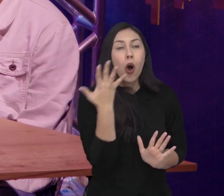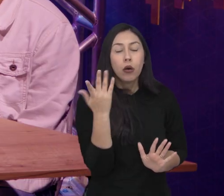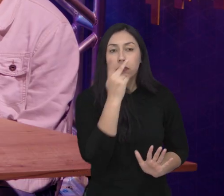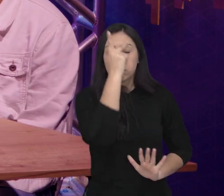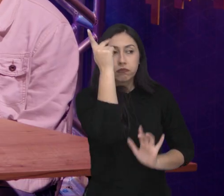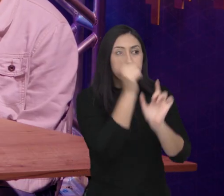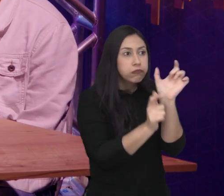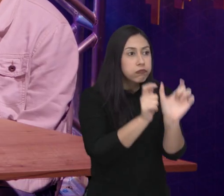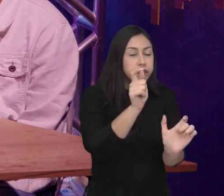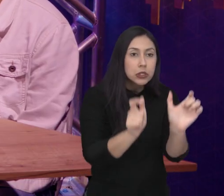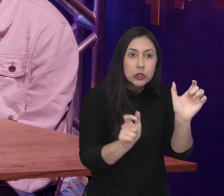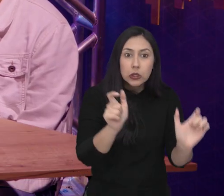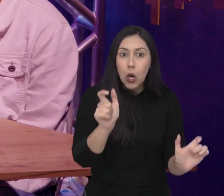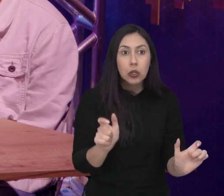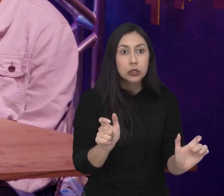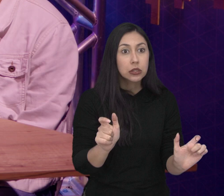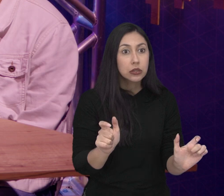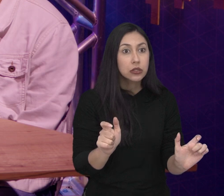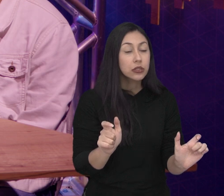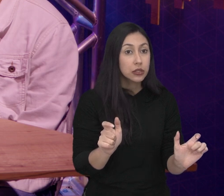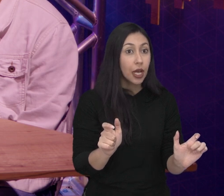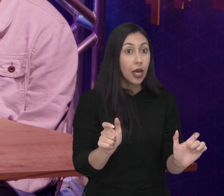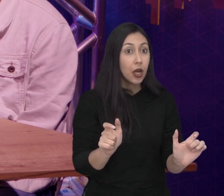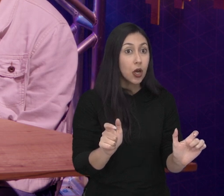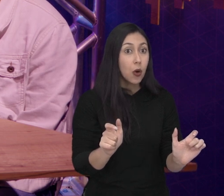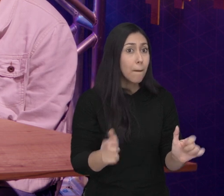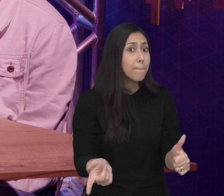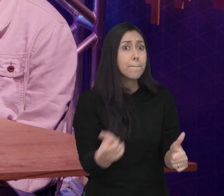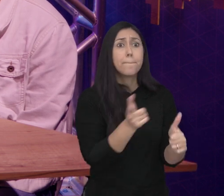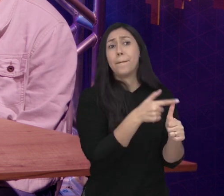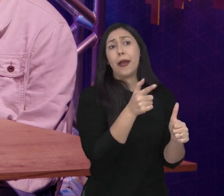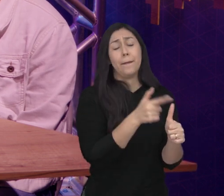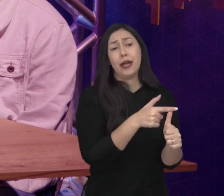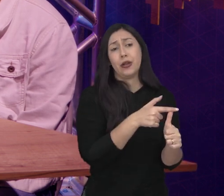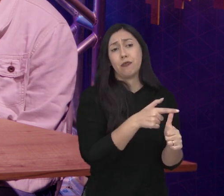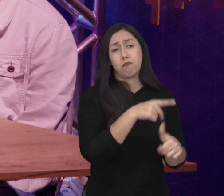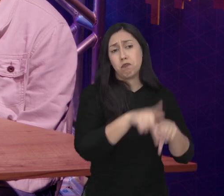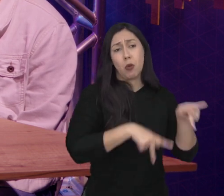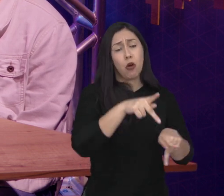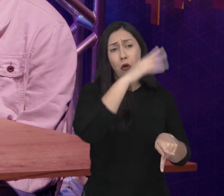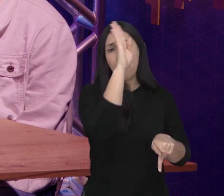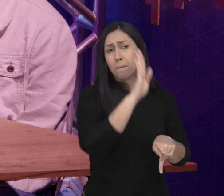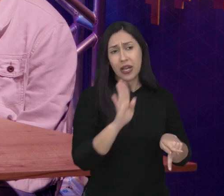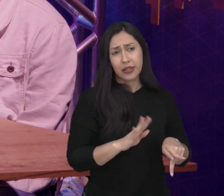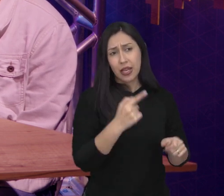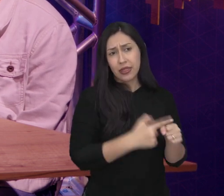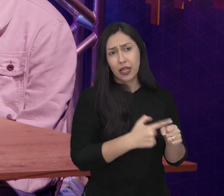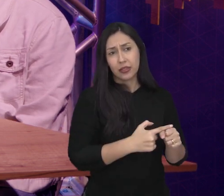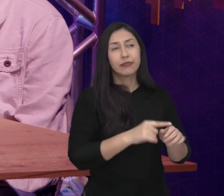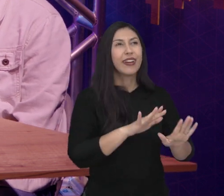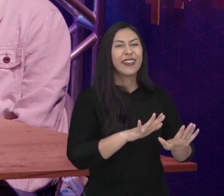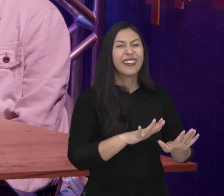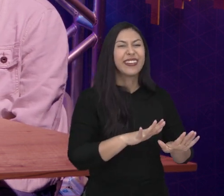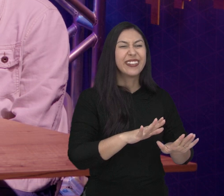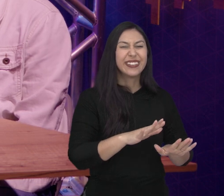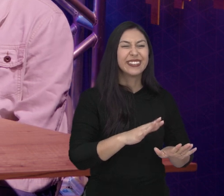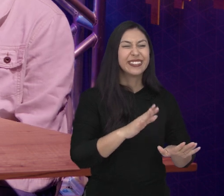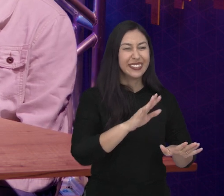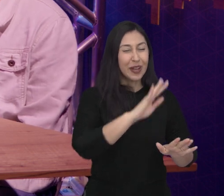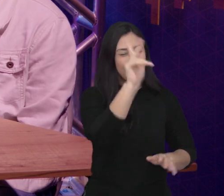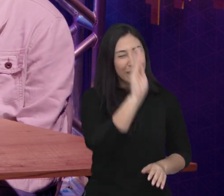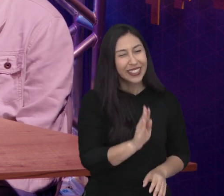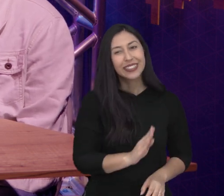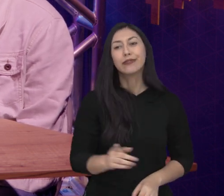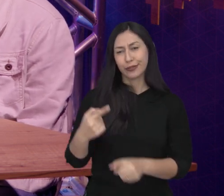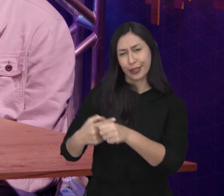pessoas que são originárias aqui da nossa cidade, do nosso país, Da nossa cidade também. Da nossa